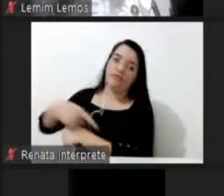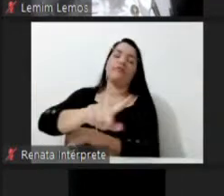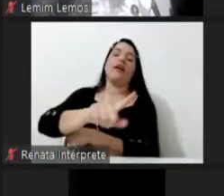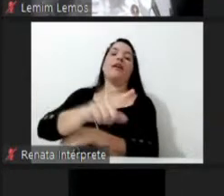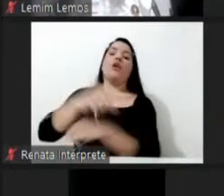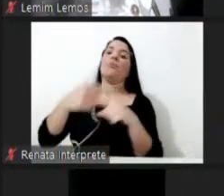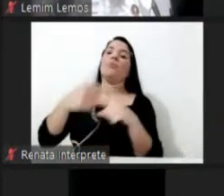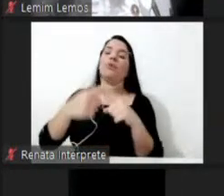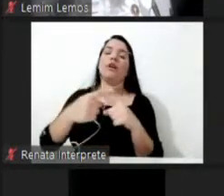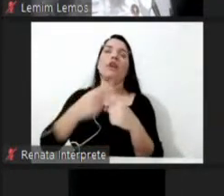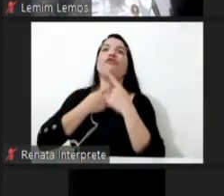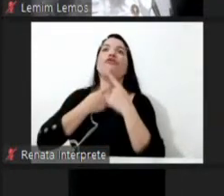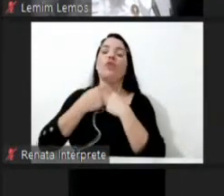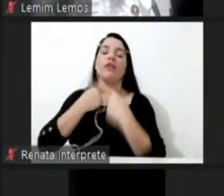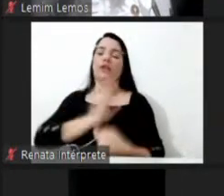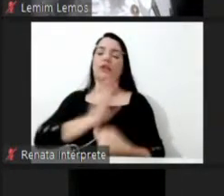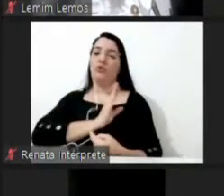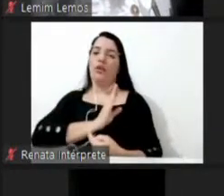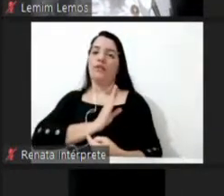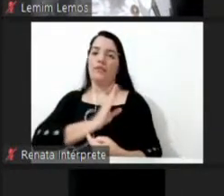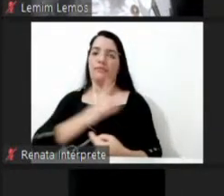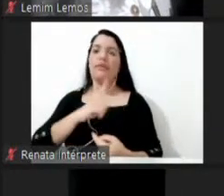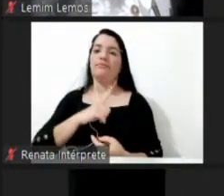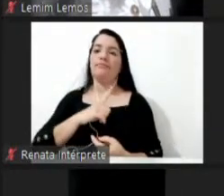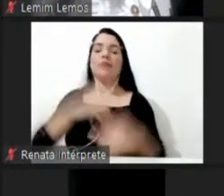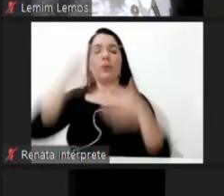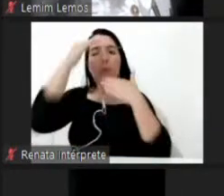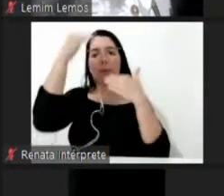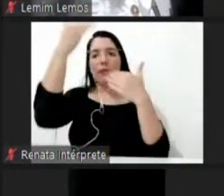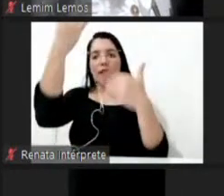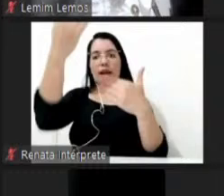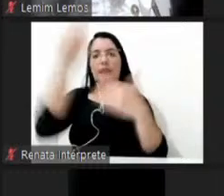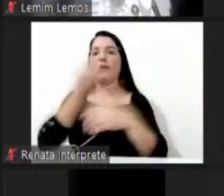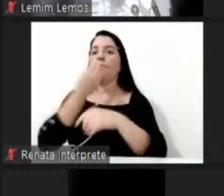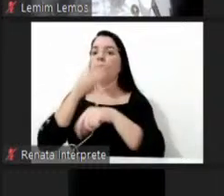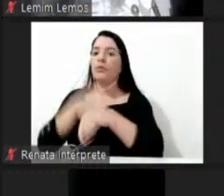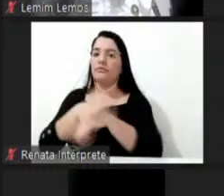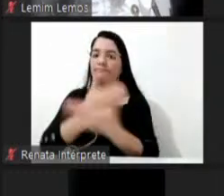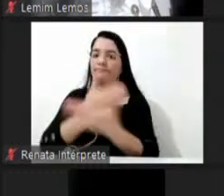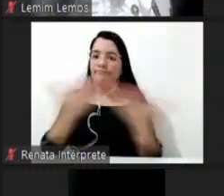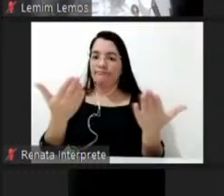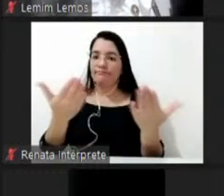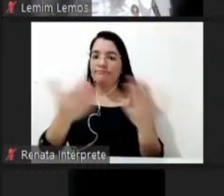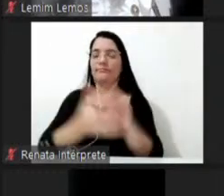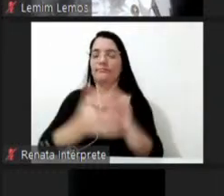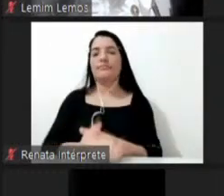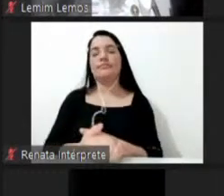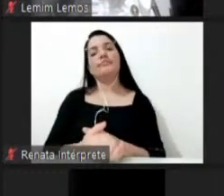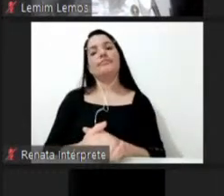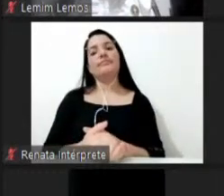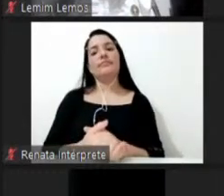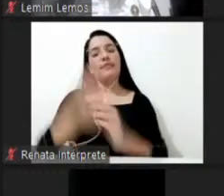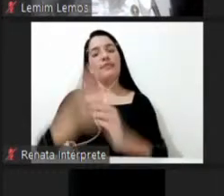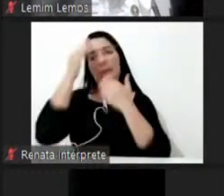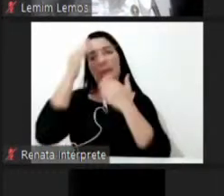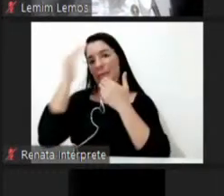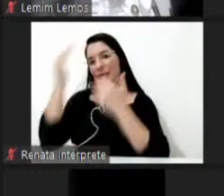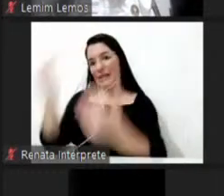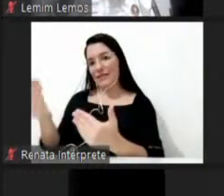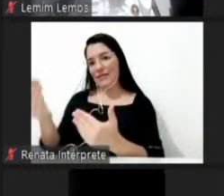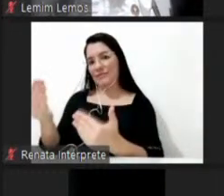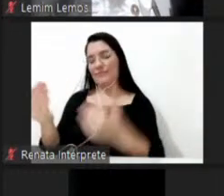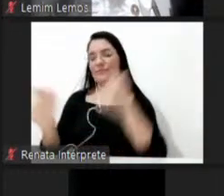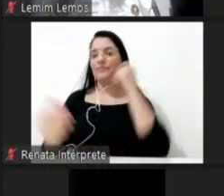deles. Então, muito obrigada e uma boa noite para todos. Obrigado, dona Jovelina, né, pelas